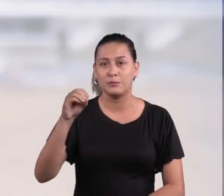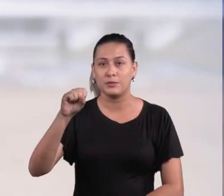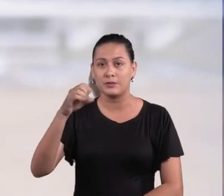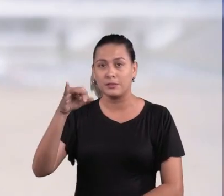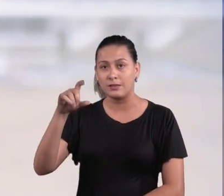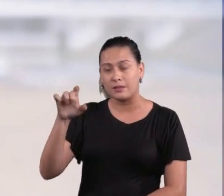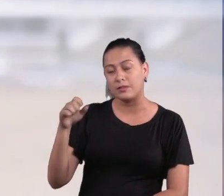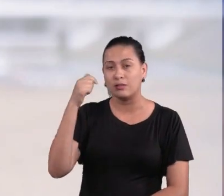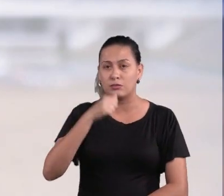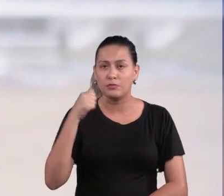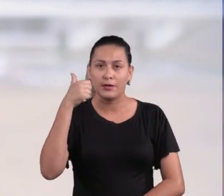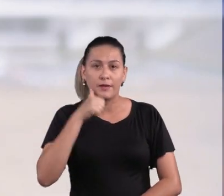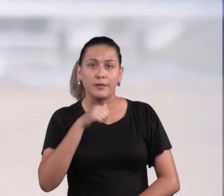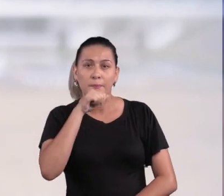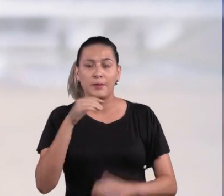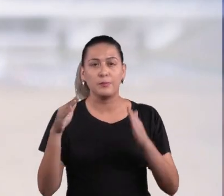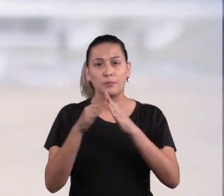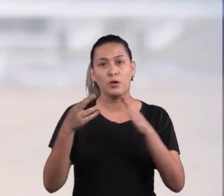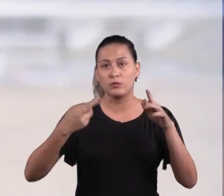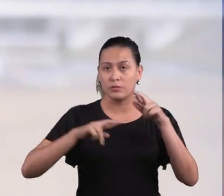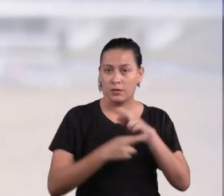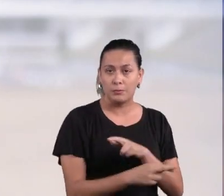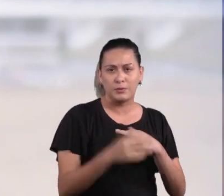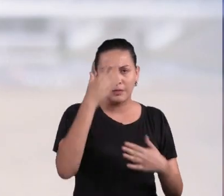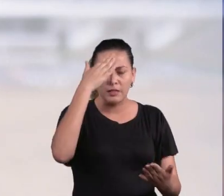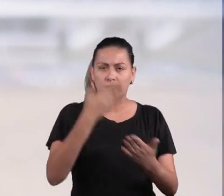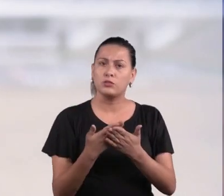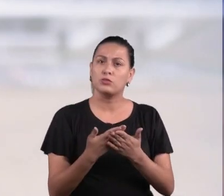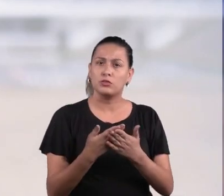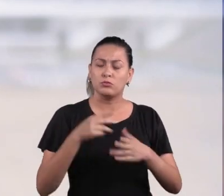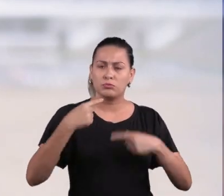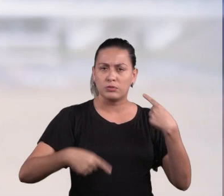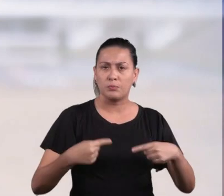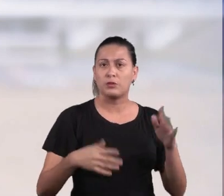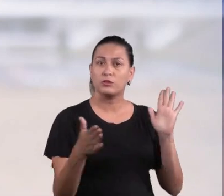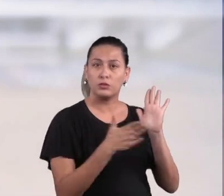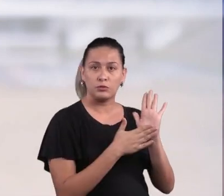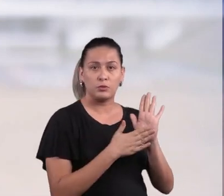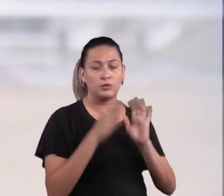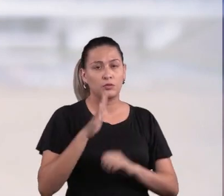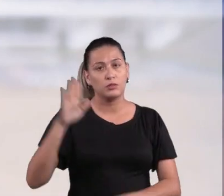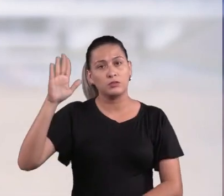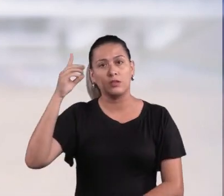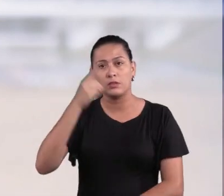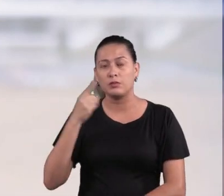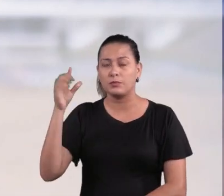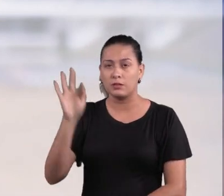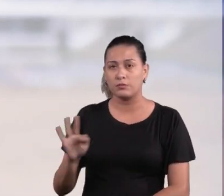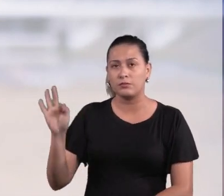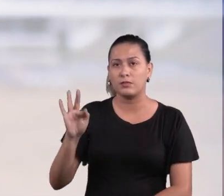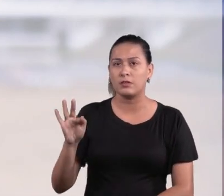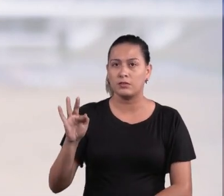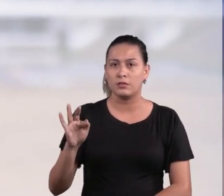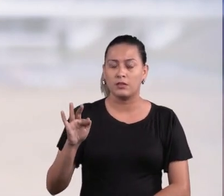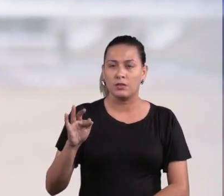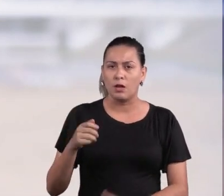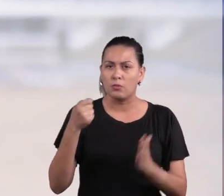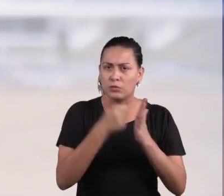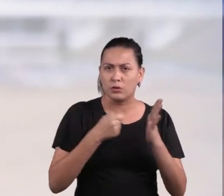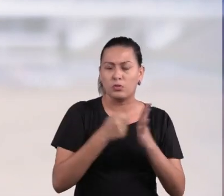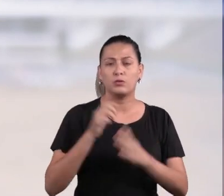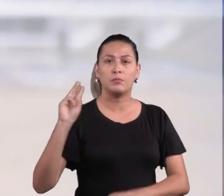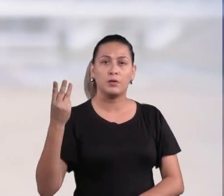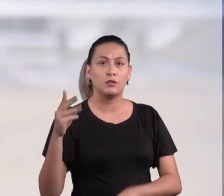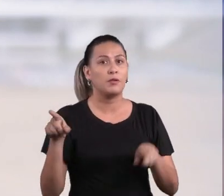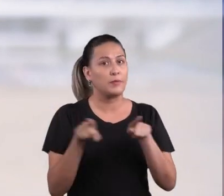Olá, sou Cileia Fernandes, advogada, mãe, moro em Raposa. Acredito na política de propostas. Sou candidata a deputada federal em defesa